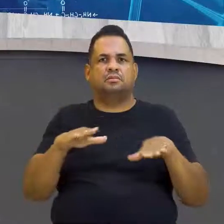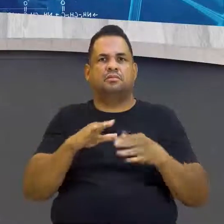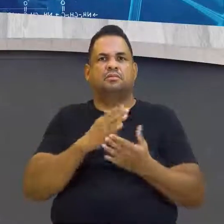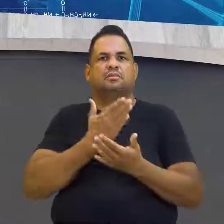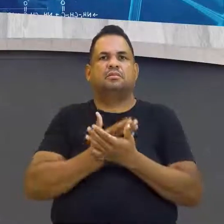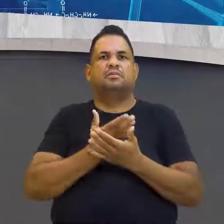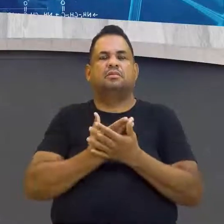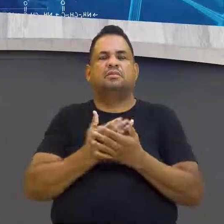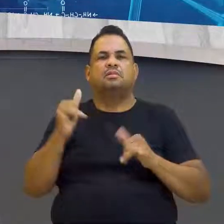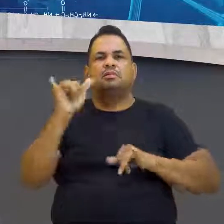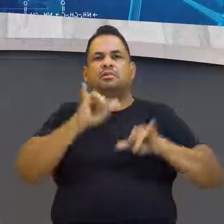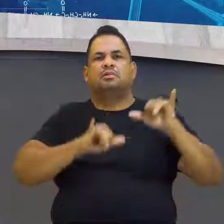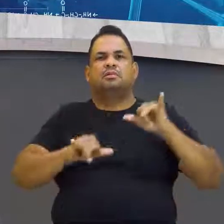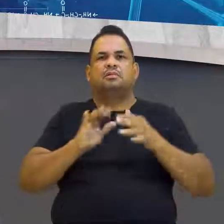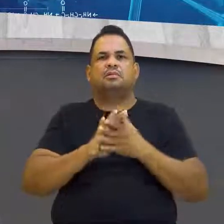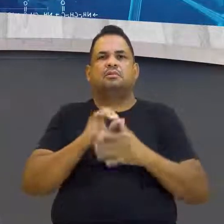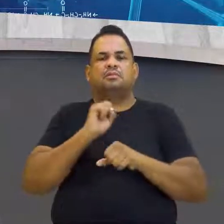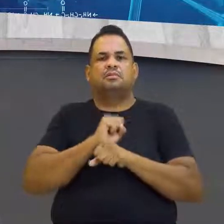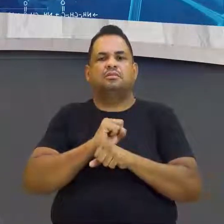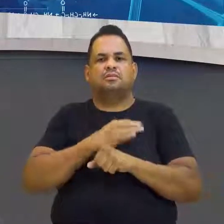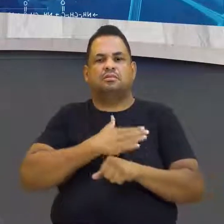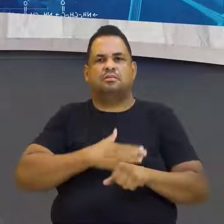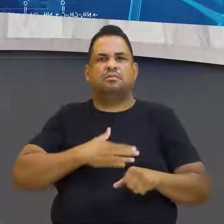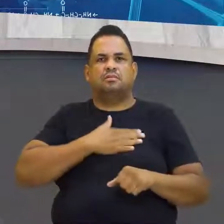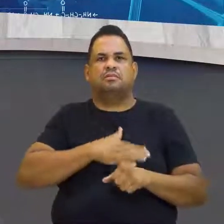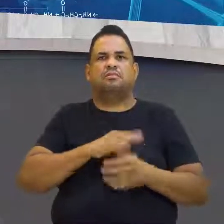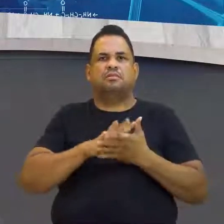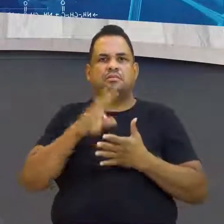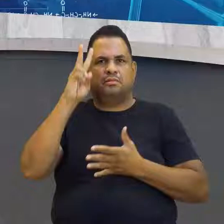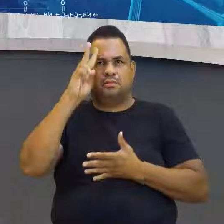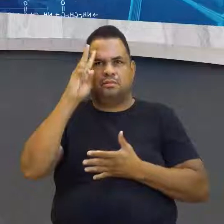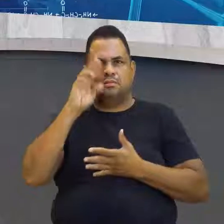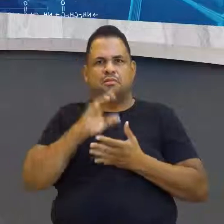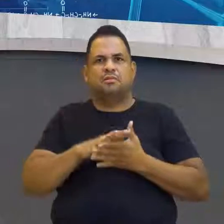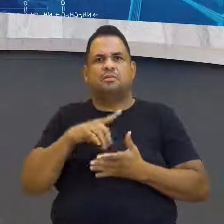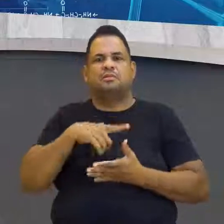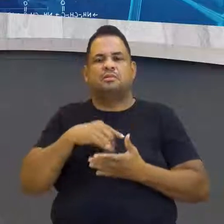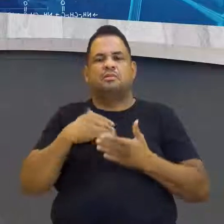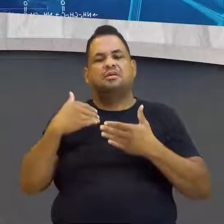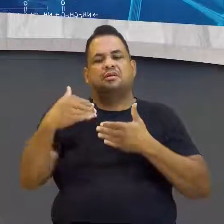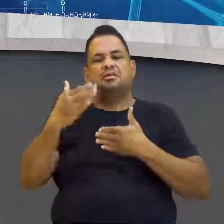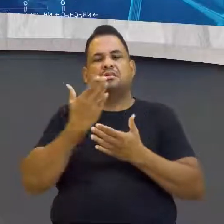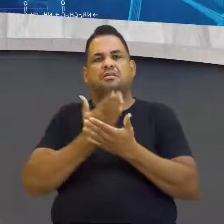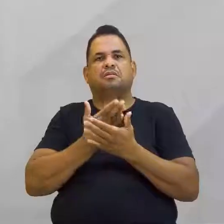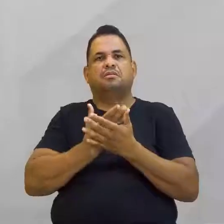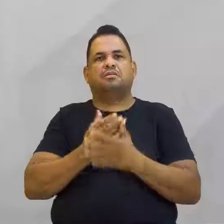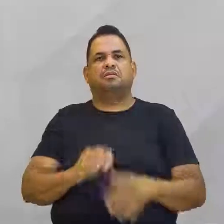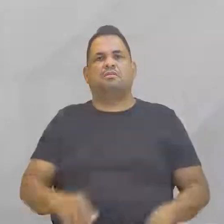de Química. Espero que vocês tenham gostado e lembrando que a gente ainda tem muita aula pela frente.